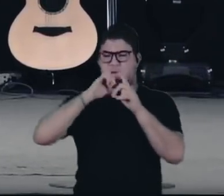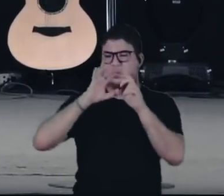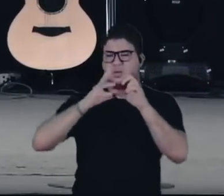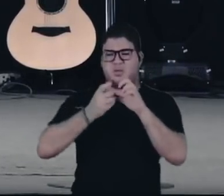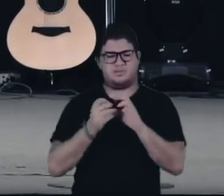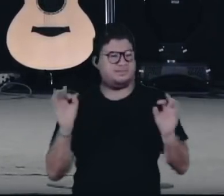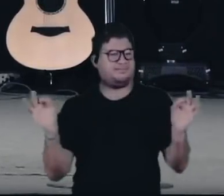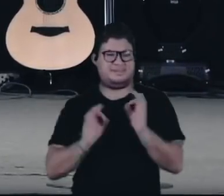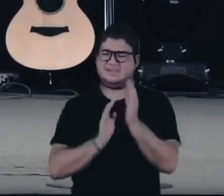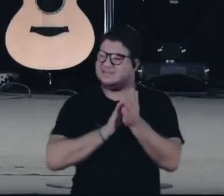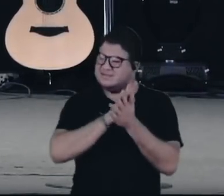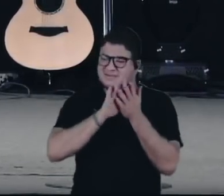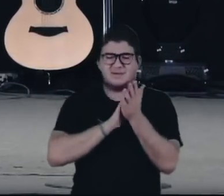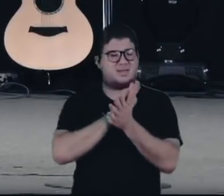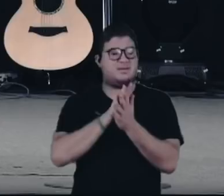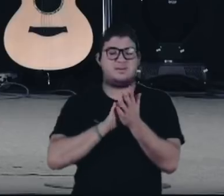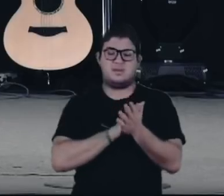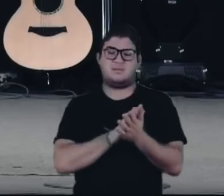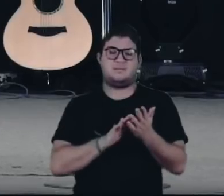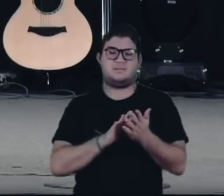nada.